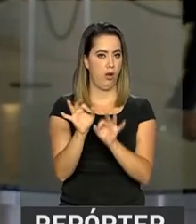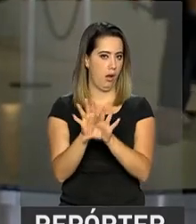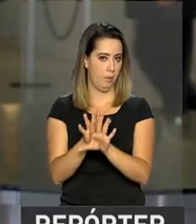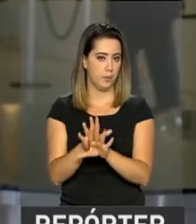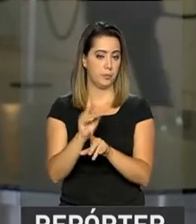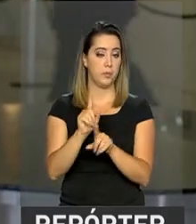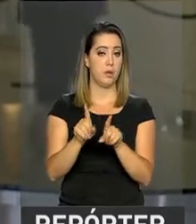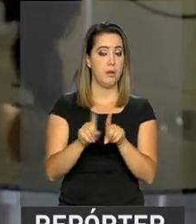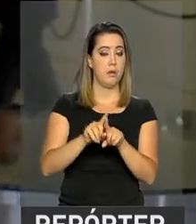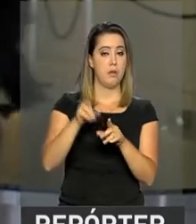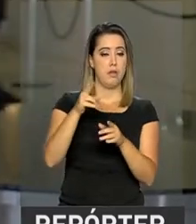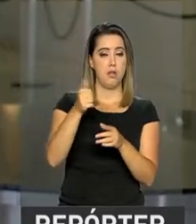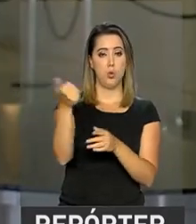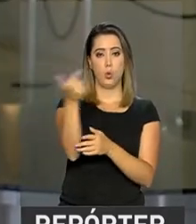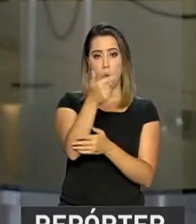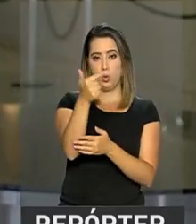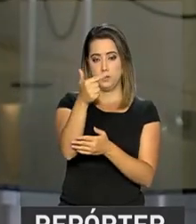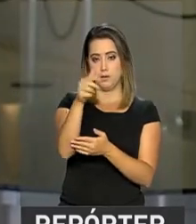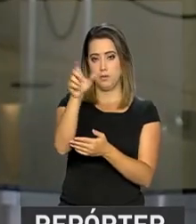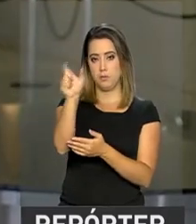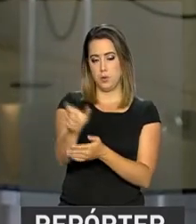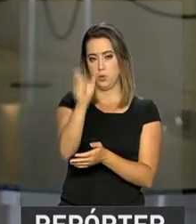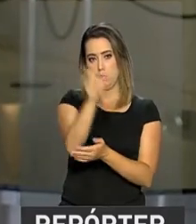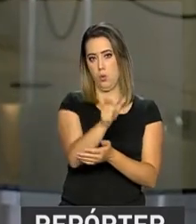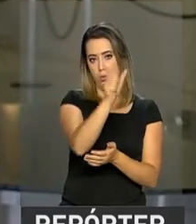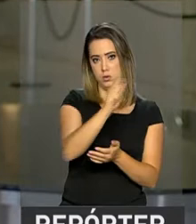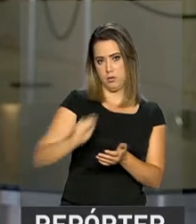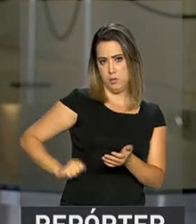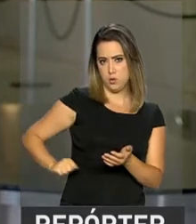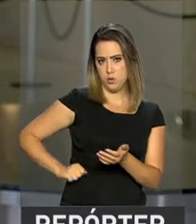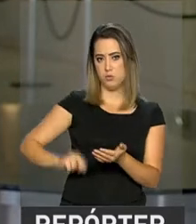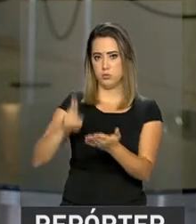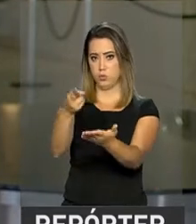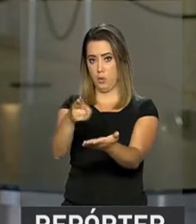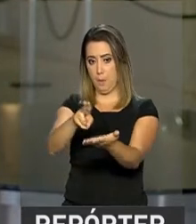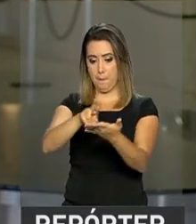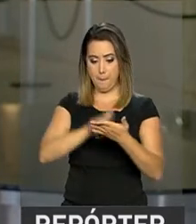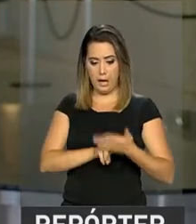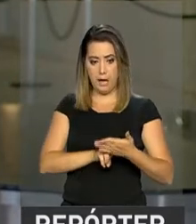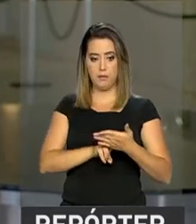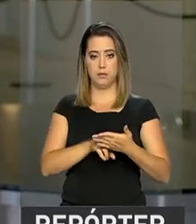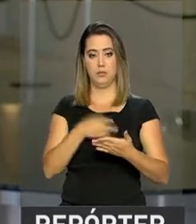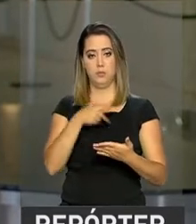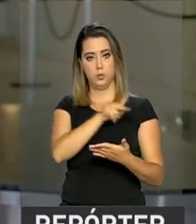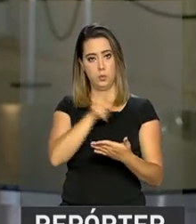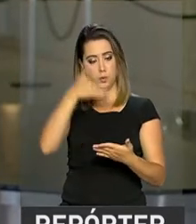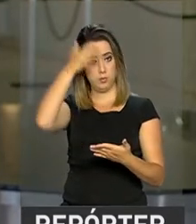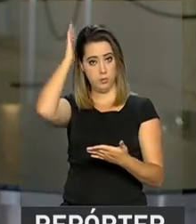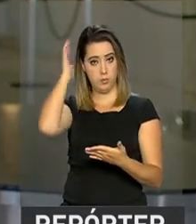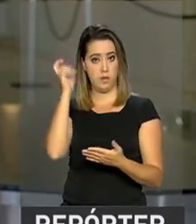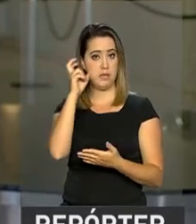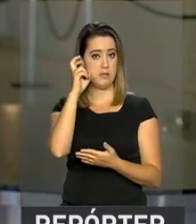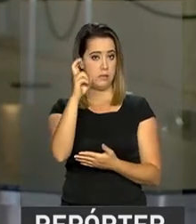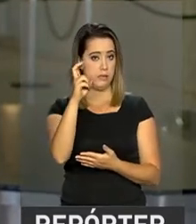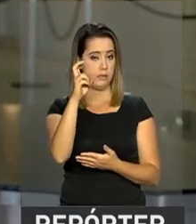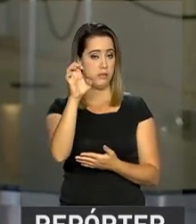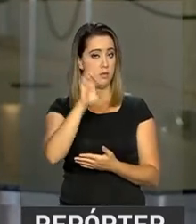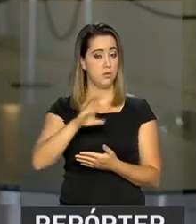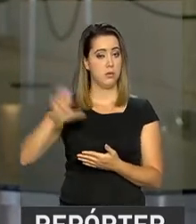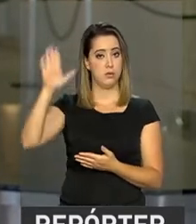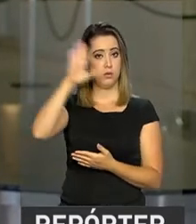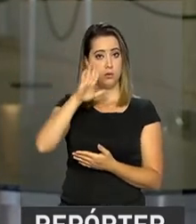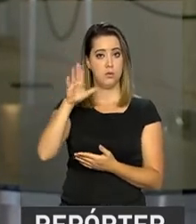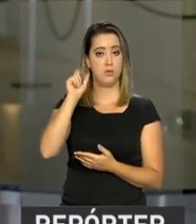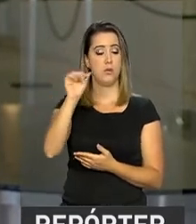estão apresentando as cartas credenciais ao presidente Michel Temer. São 5 embaixadores da Europa, dos respectivos